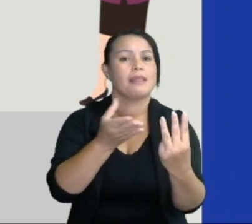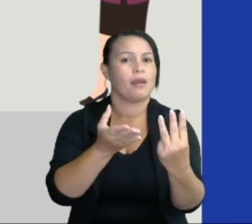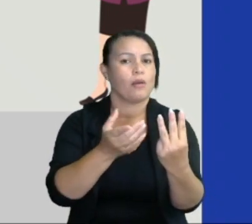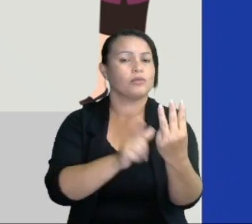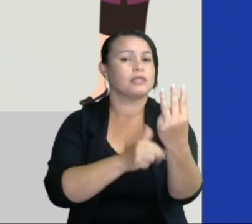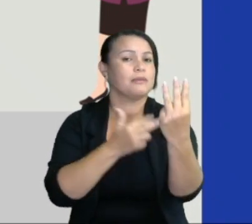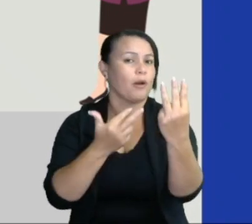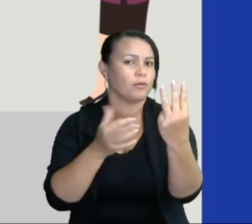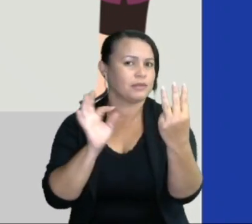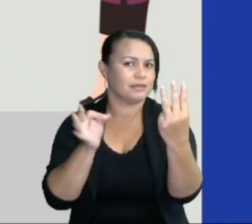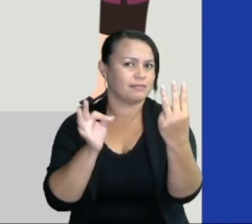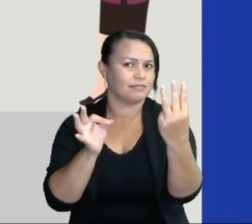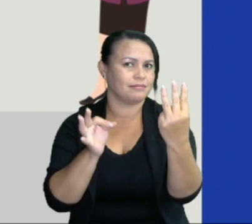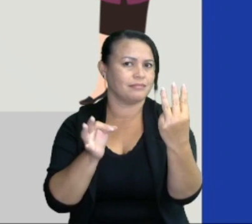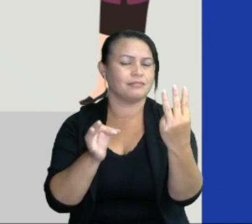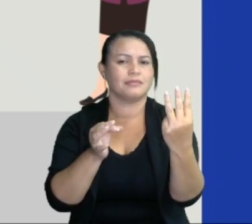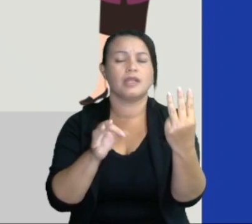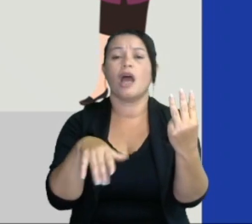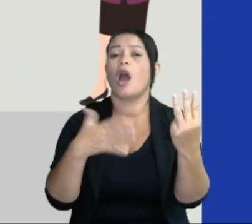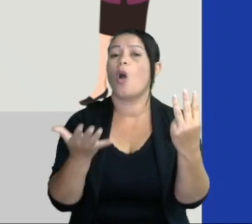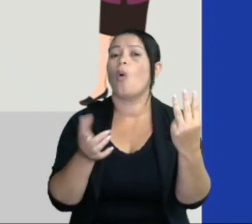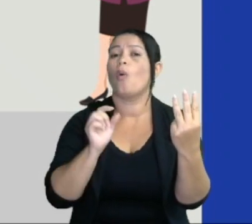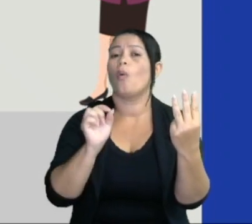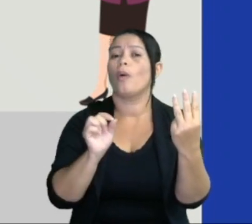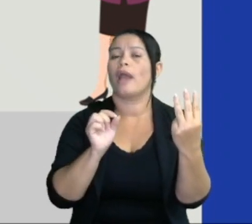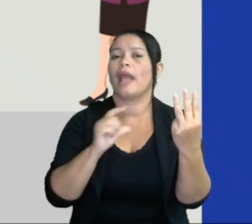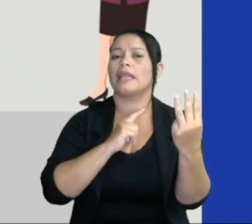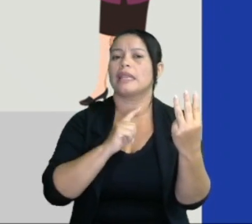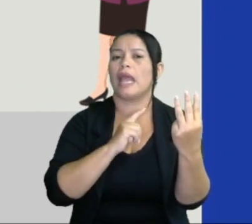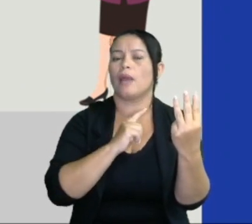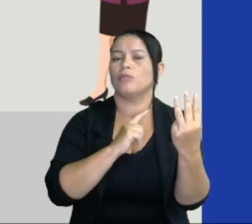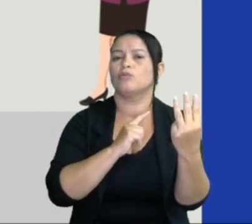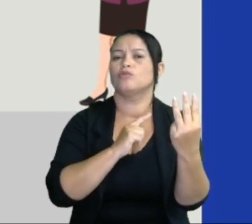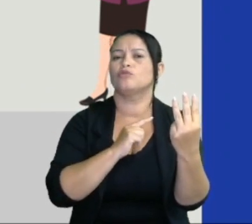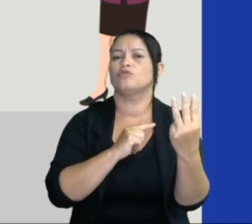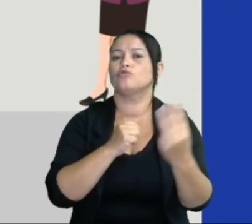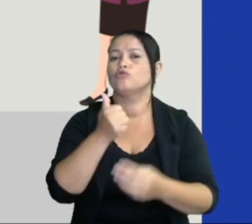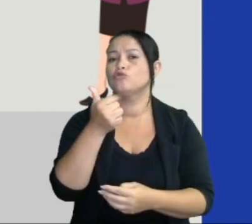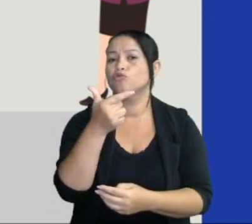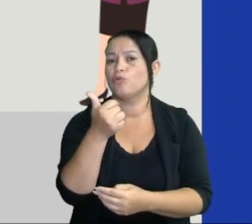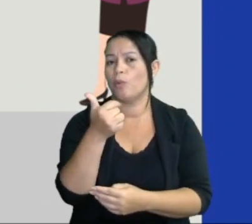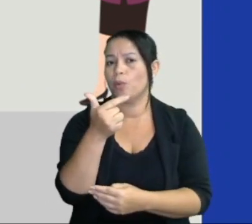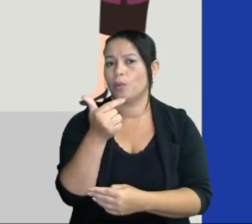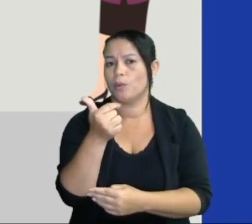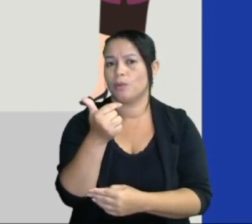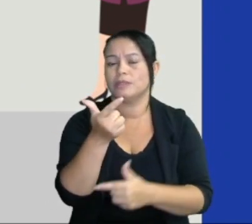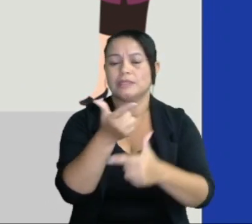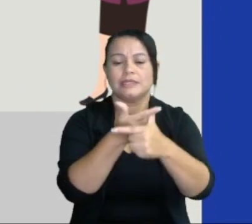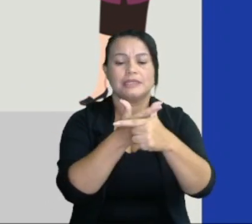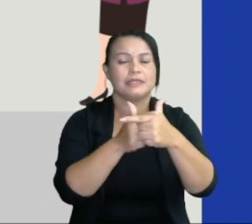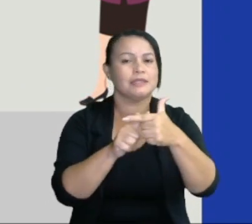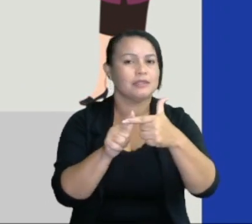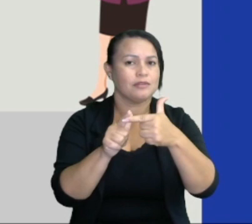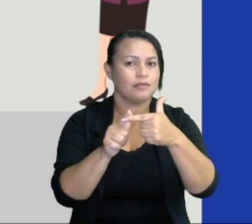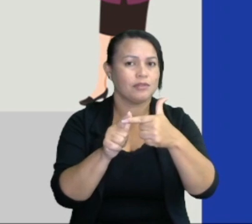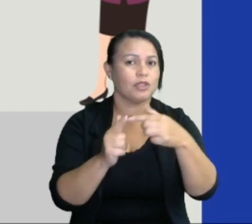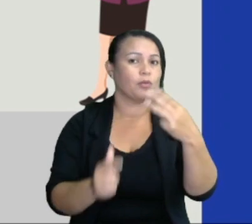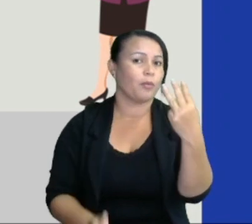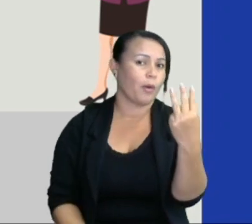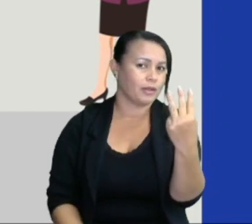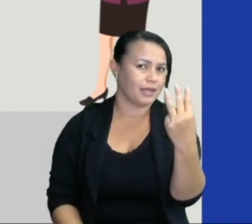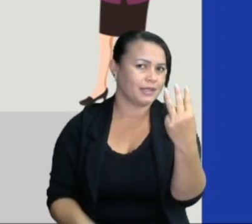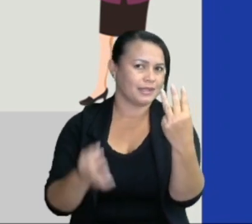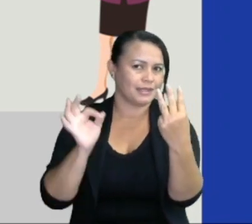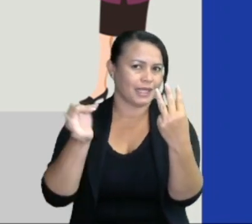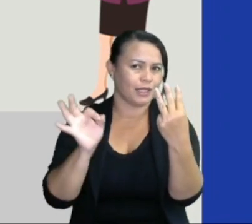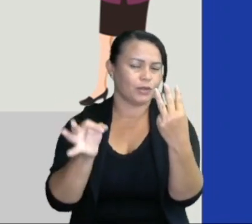para os seus 3 irmãos. Então, eu tenho aqui 12 dividido por 3,